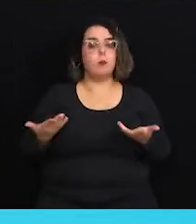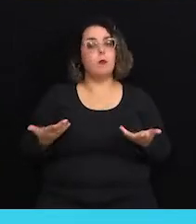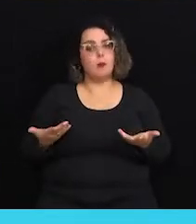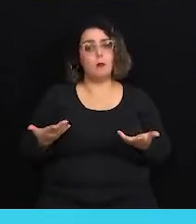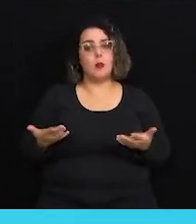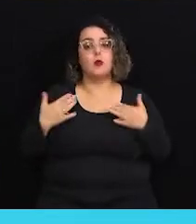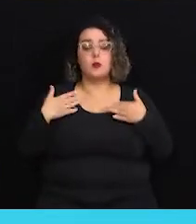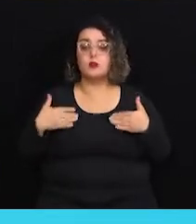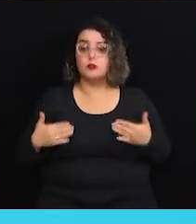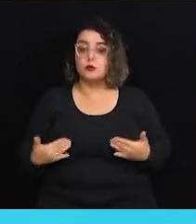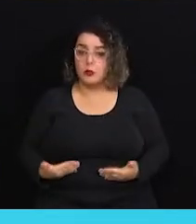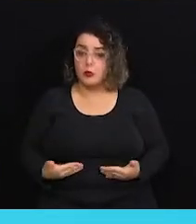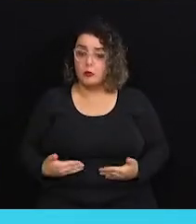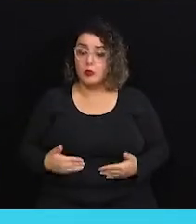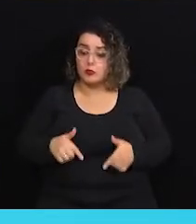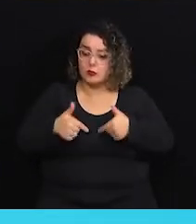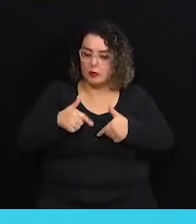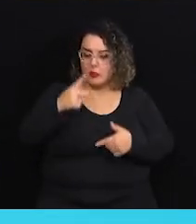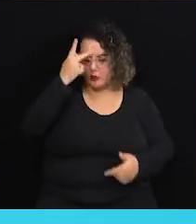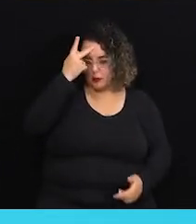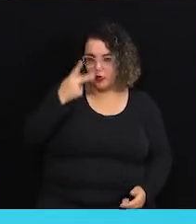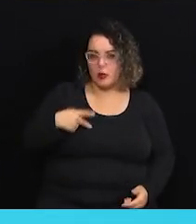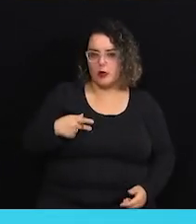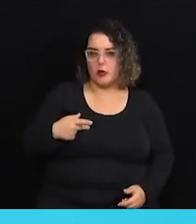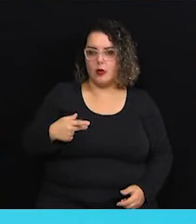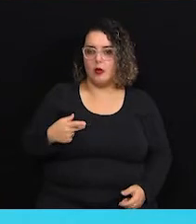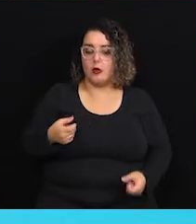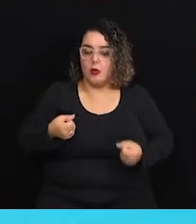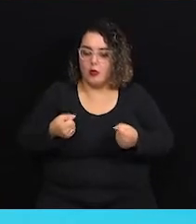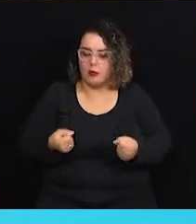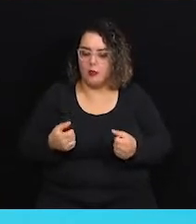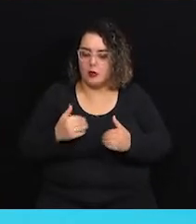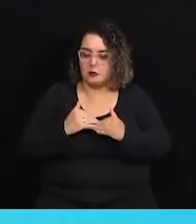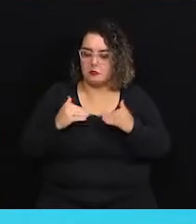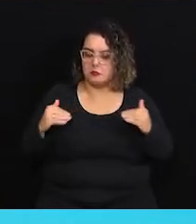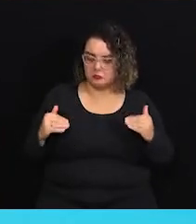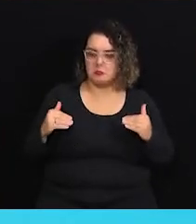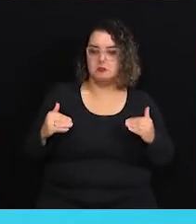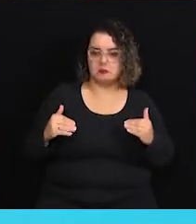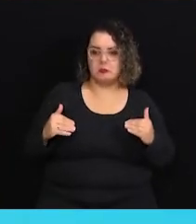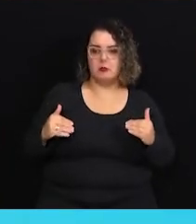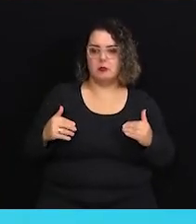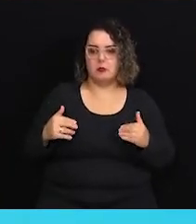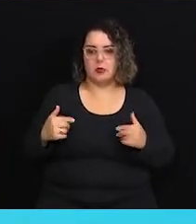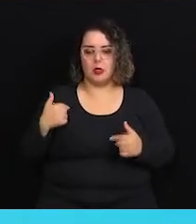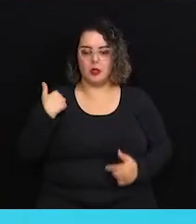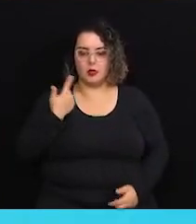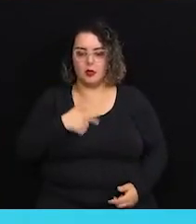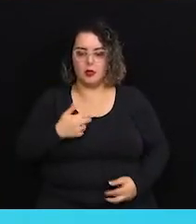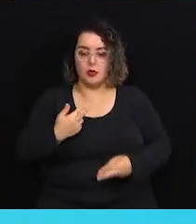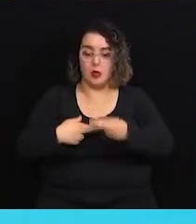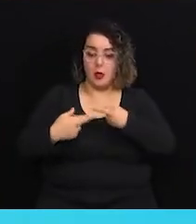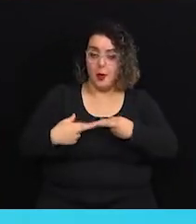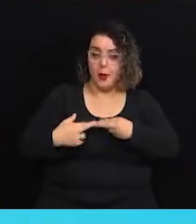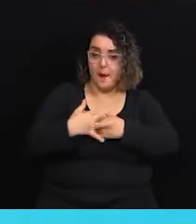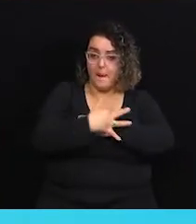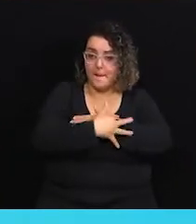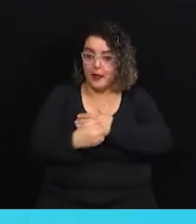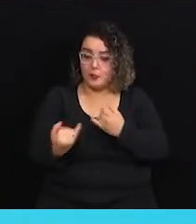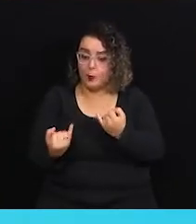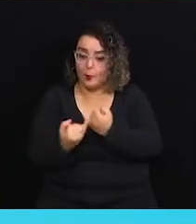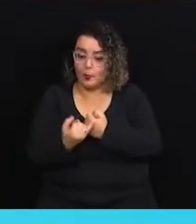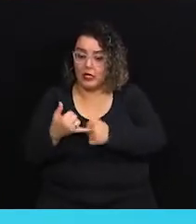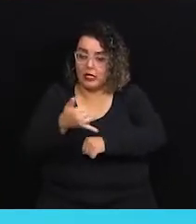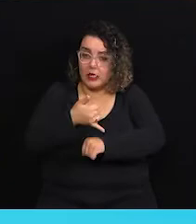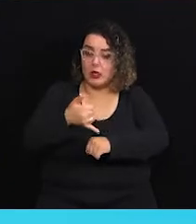possibilita que o nosso corpo trabalhe ao nosso favor, mantendo o peso corporal estabilizado, mantendo a nossa relação massa magra e